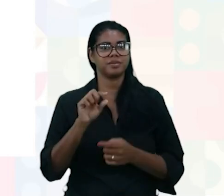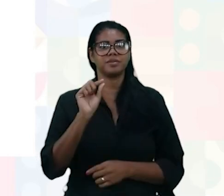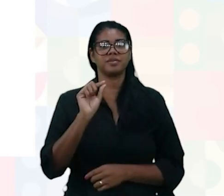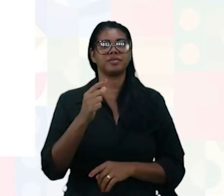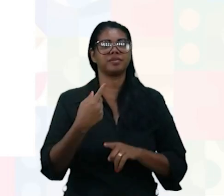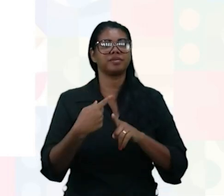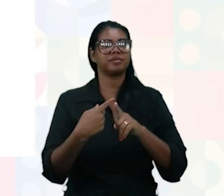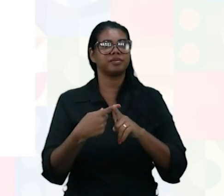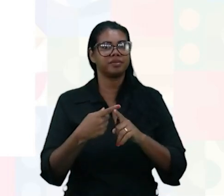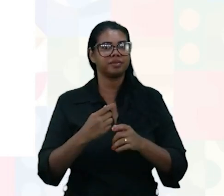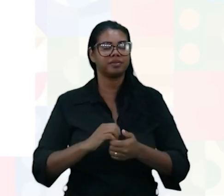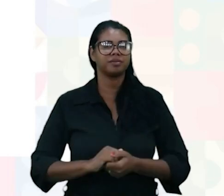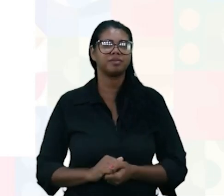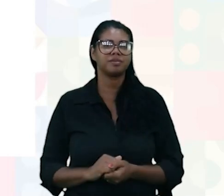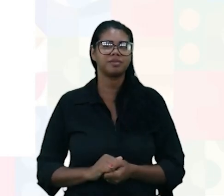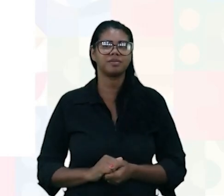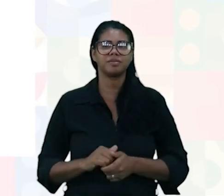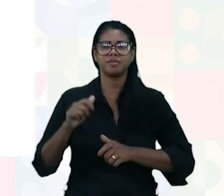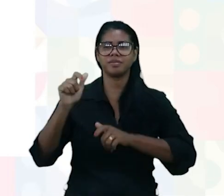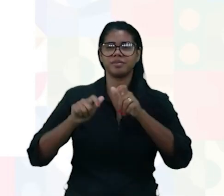hierarquia? Quando a gente pensa, por exemplo,